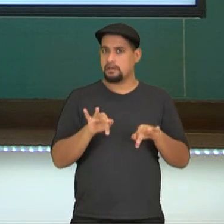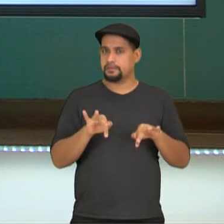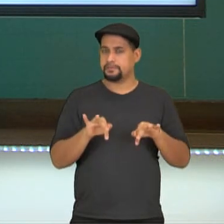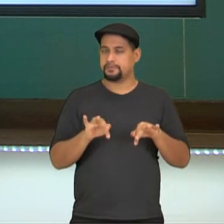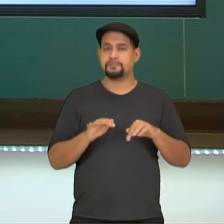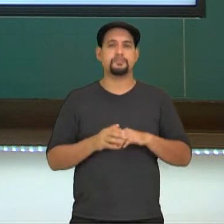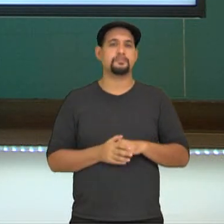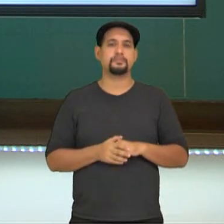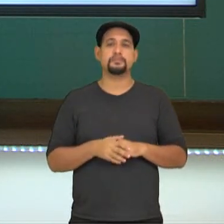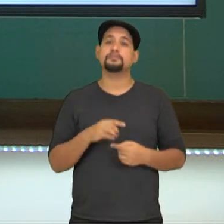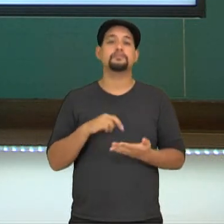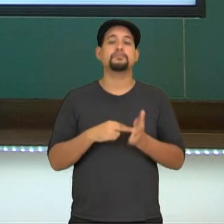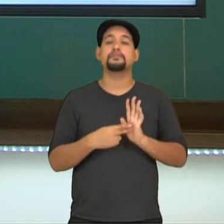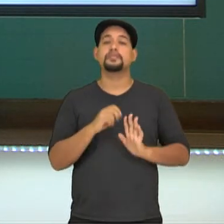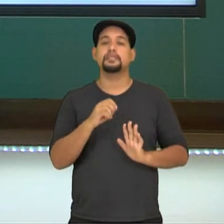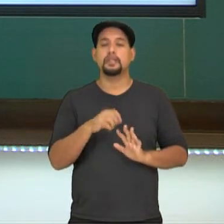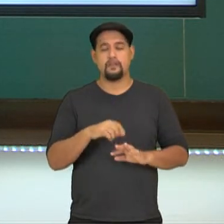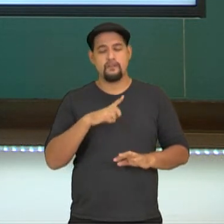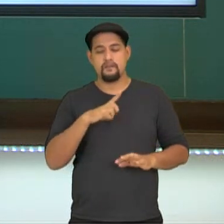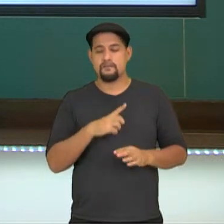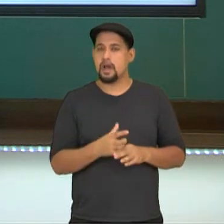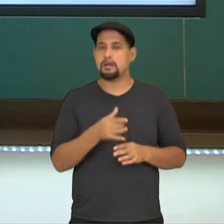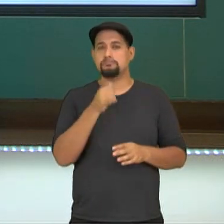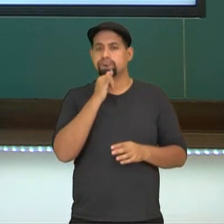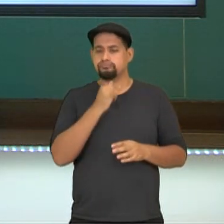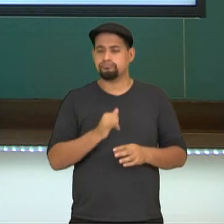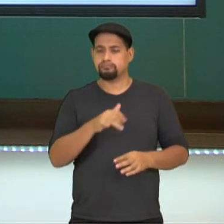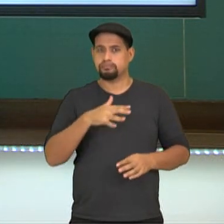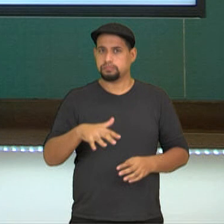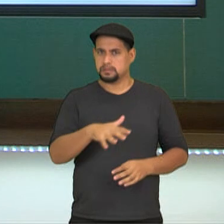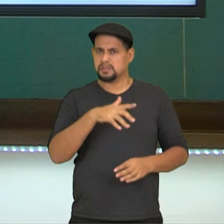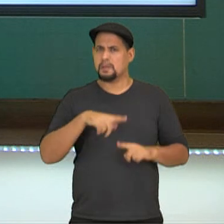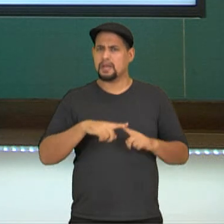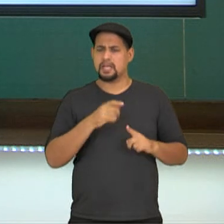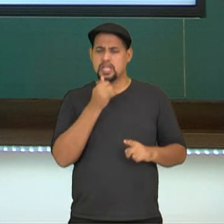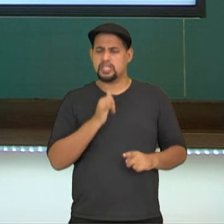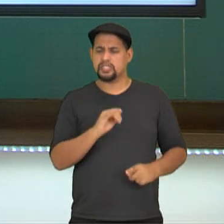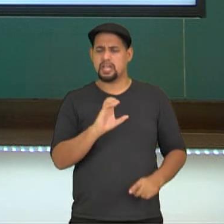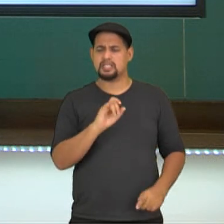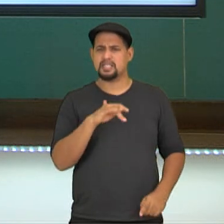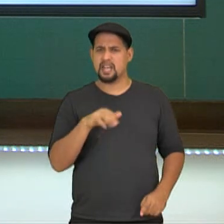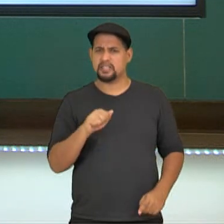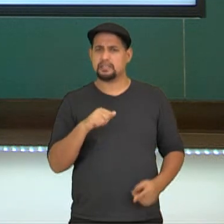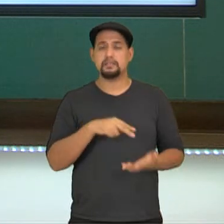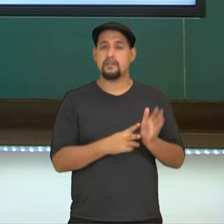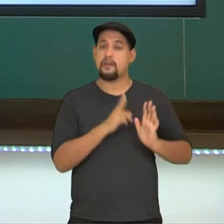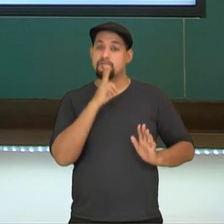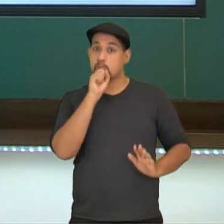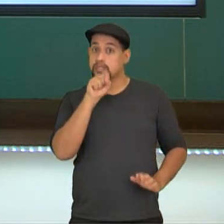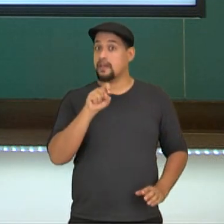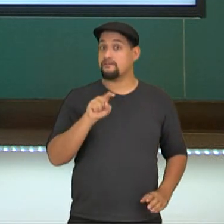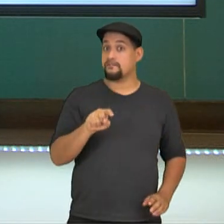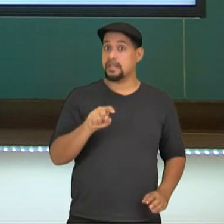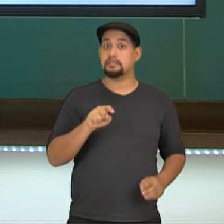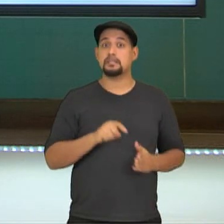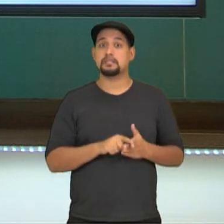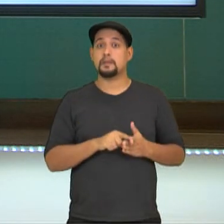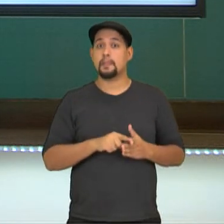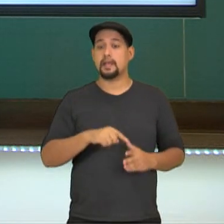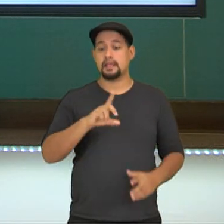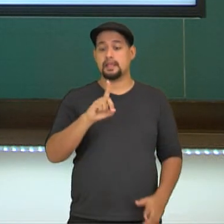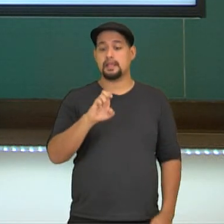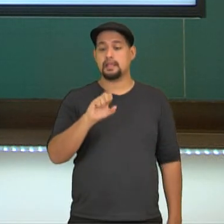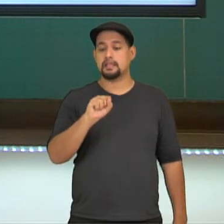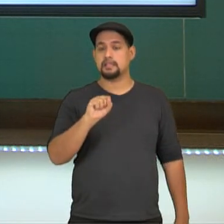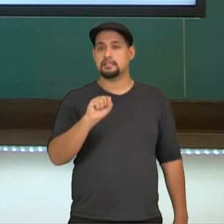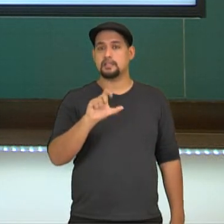cinética final que a carga vai adquirir. Ora, energia cinética então vai ser a força vezes deslocamento. Ora, o